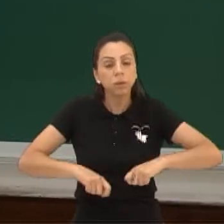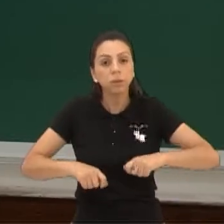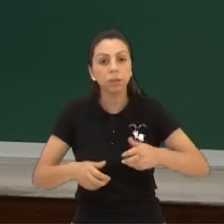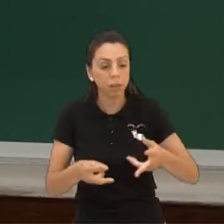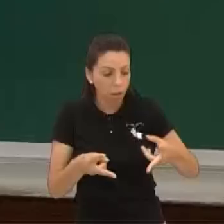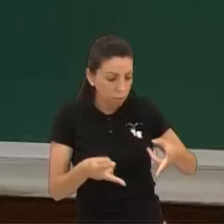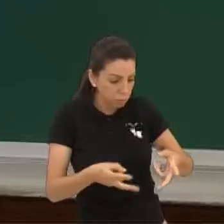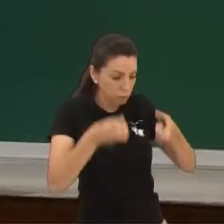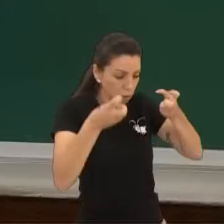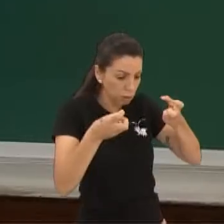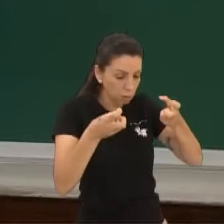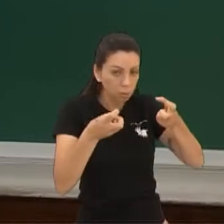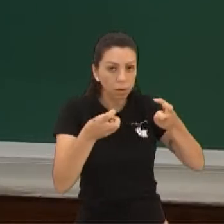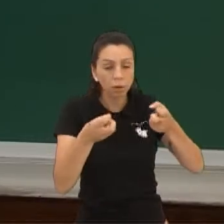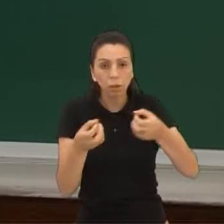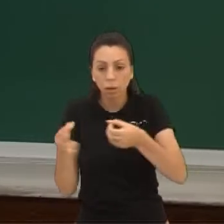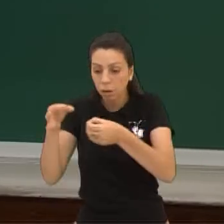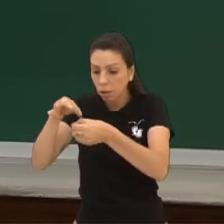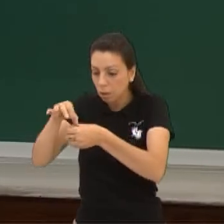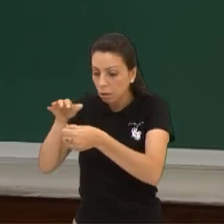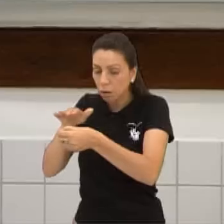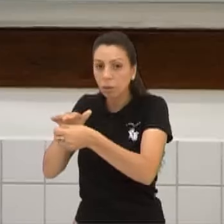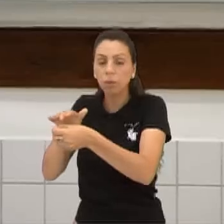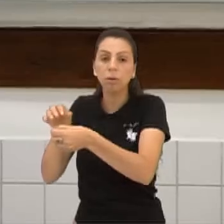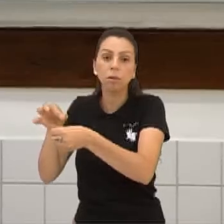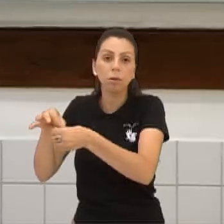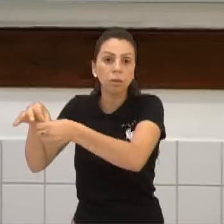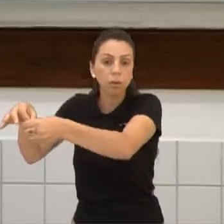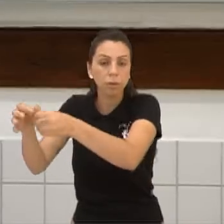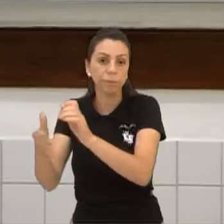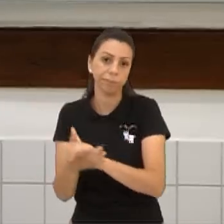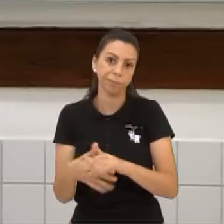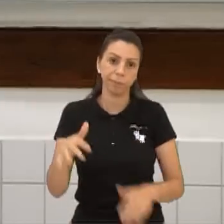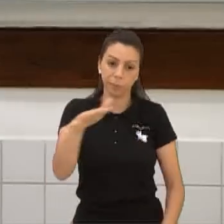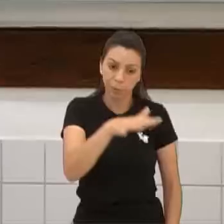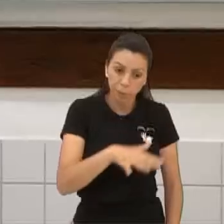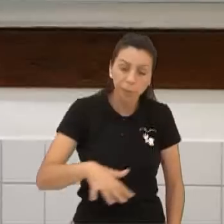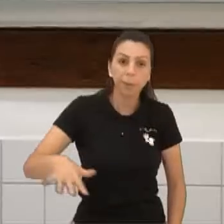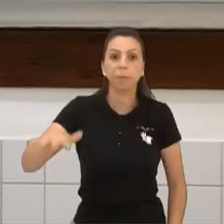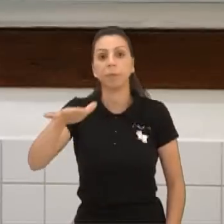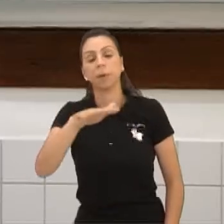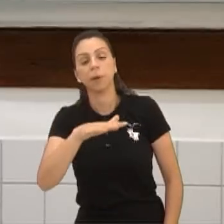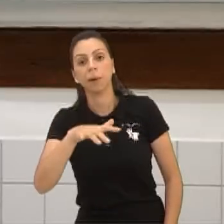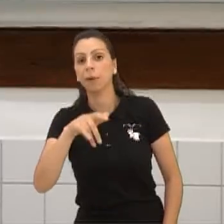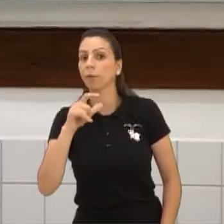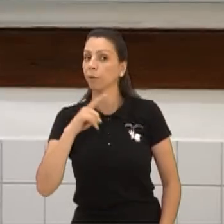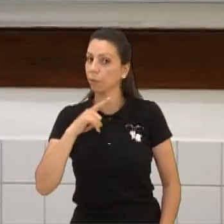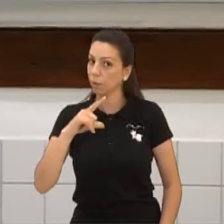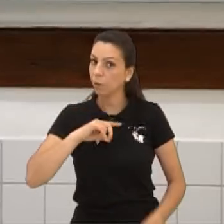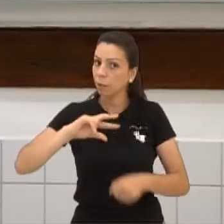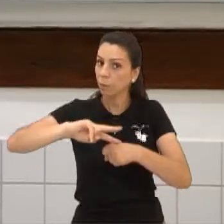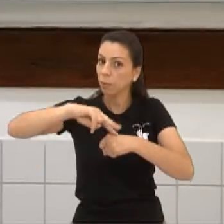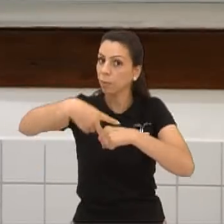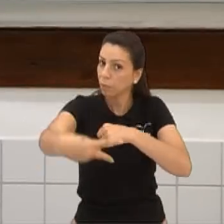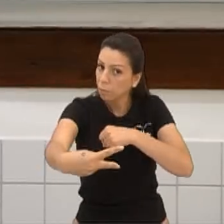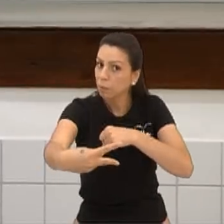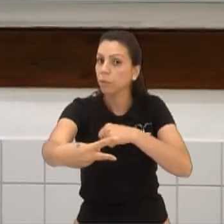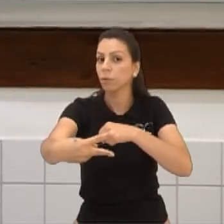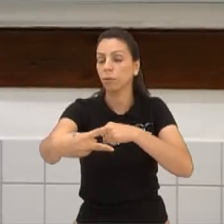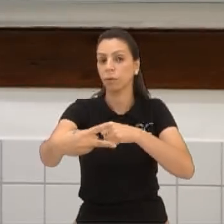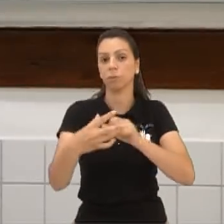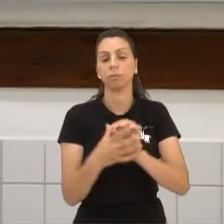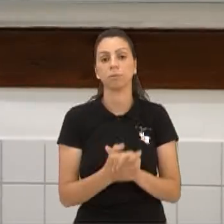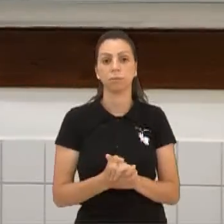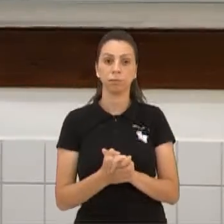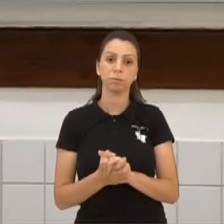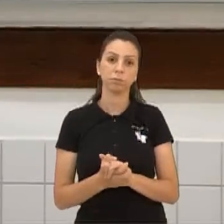em troca, porque o ambiente nos responde, e nos responde de forma severa. Estamos passando,